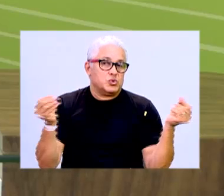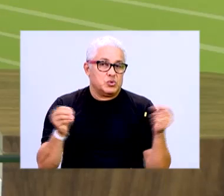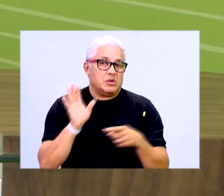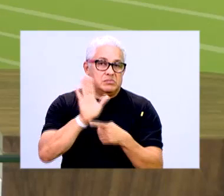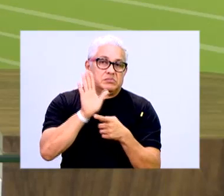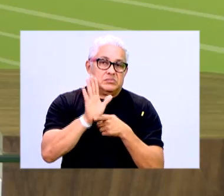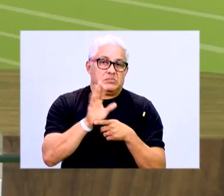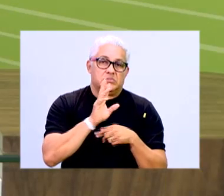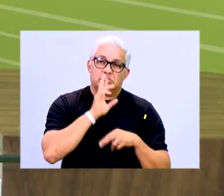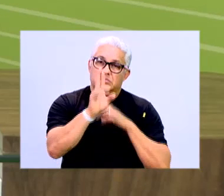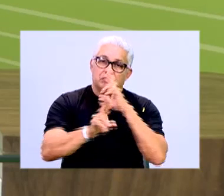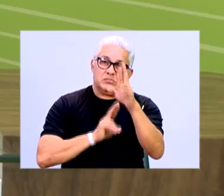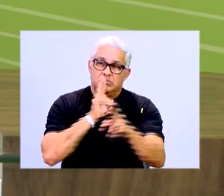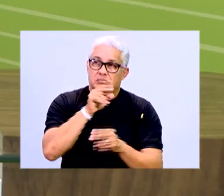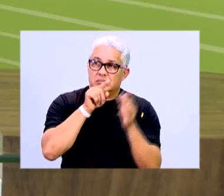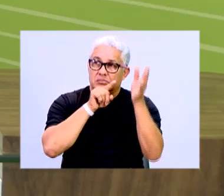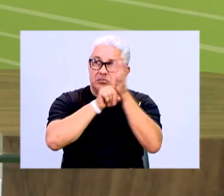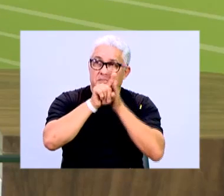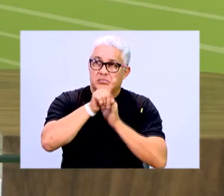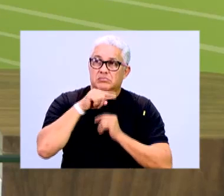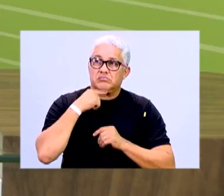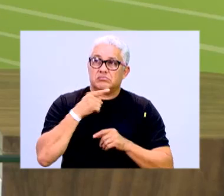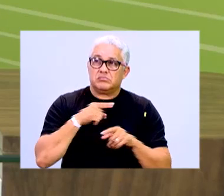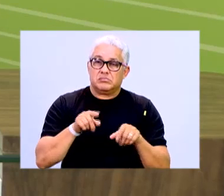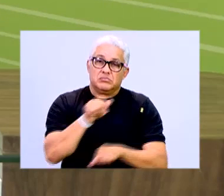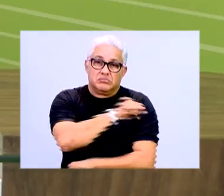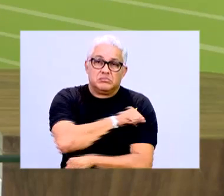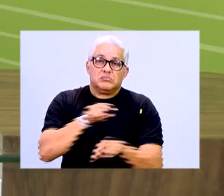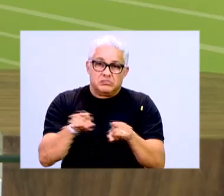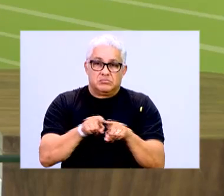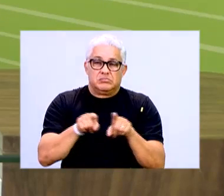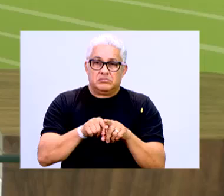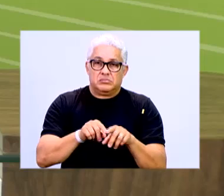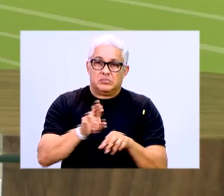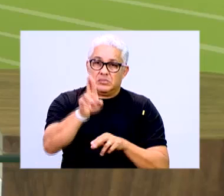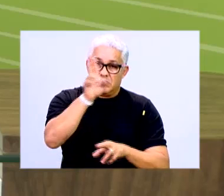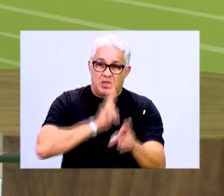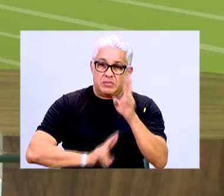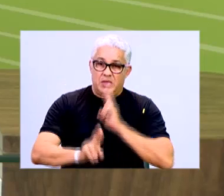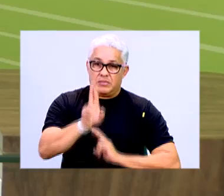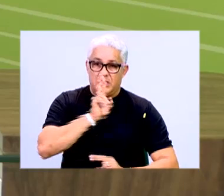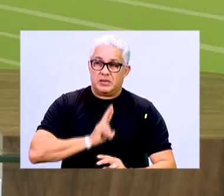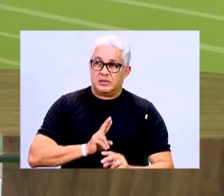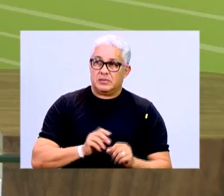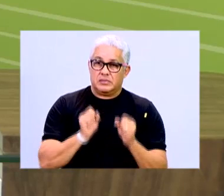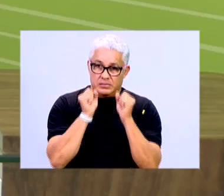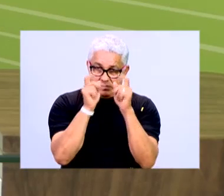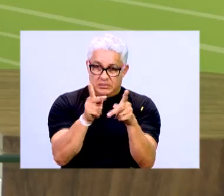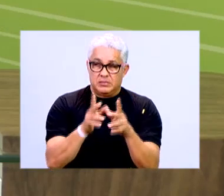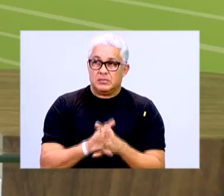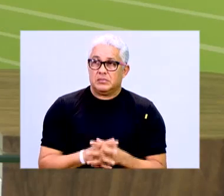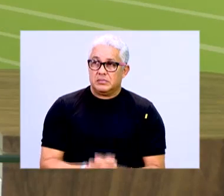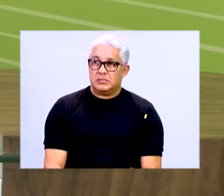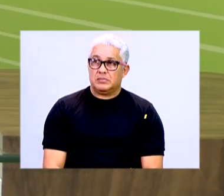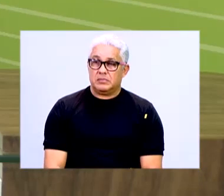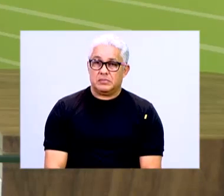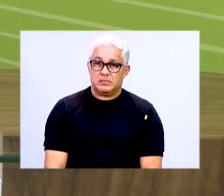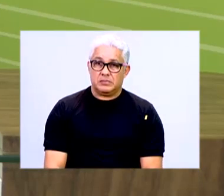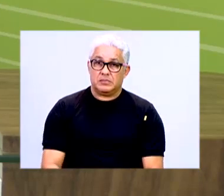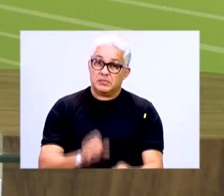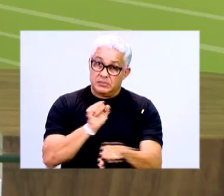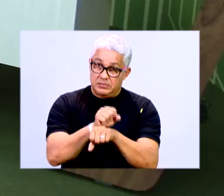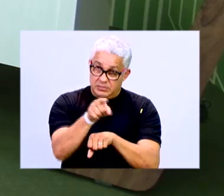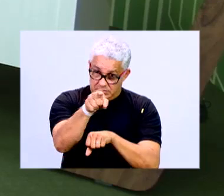vocês a responderem as questões. Os alunos podem enviar também as suas respostas, ok? E